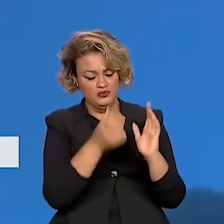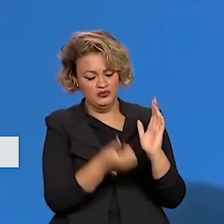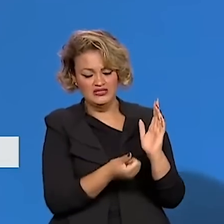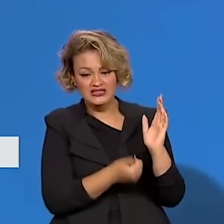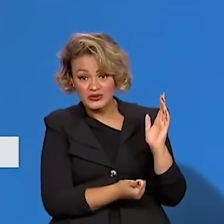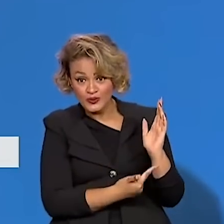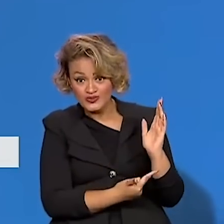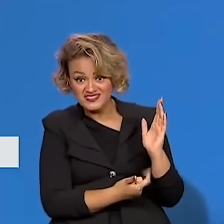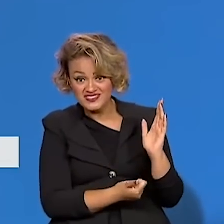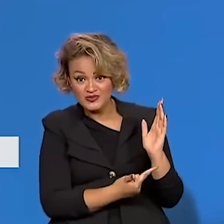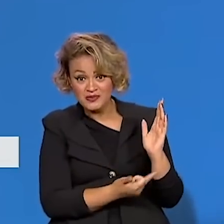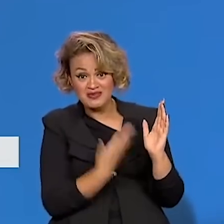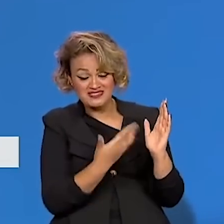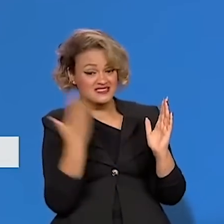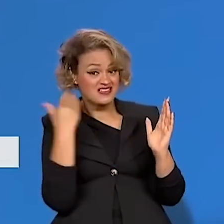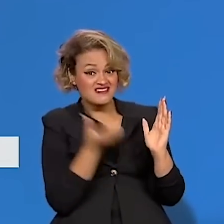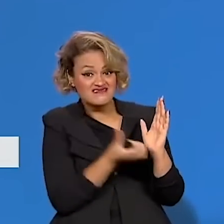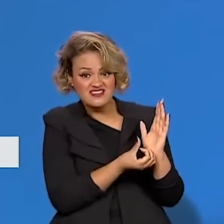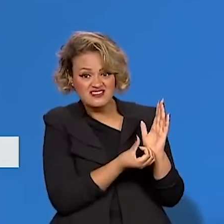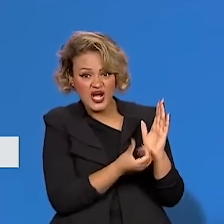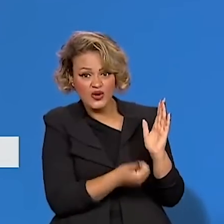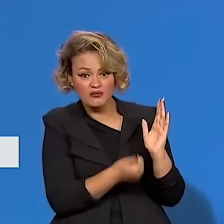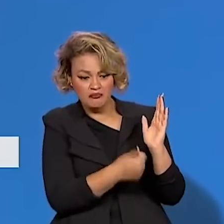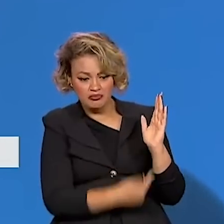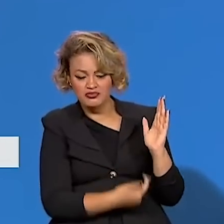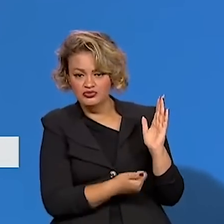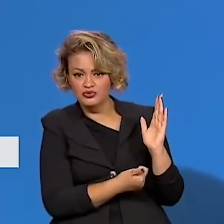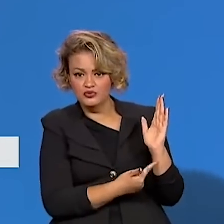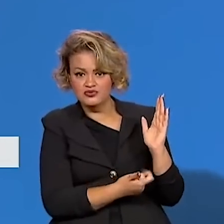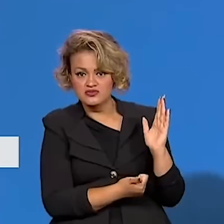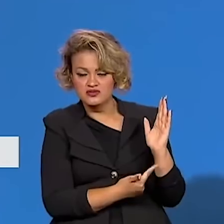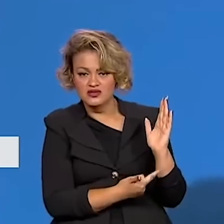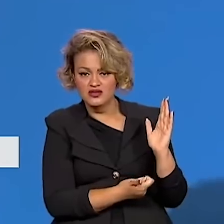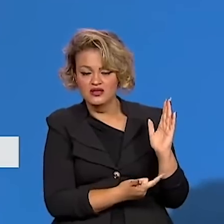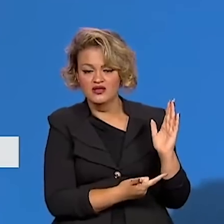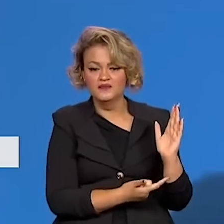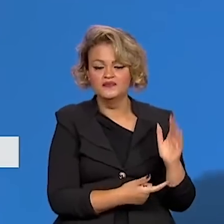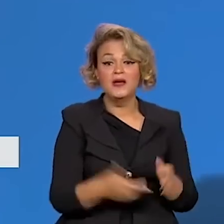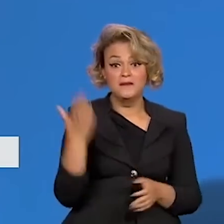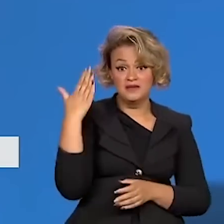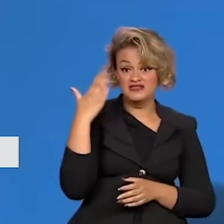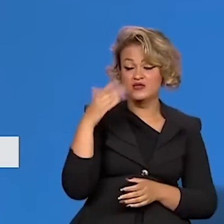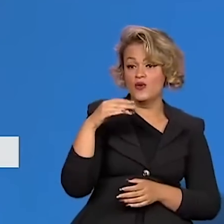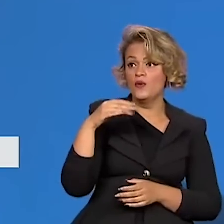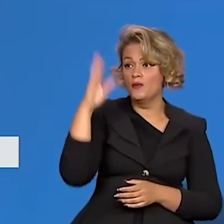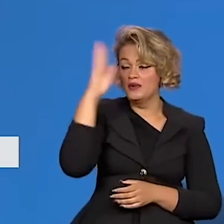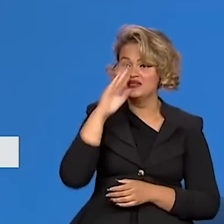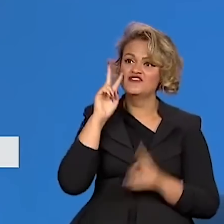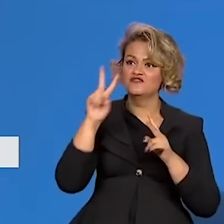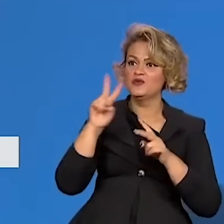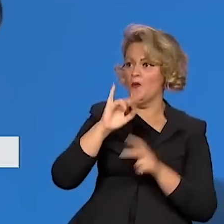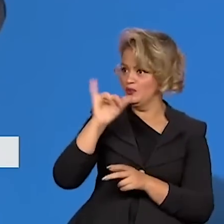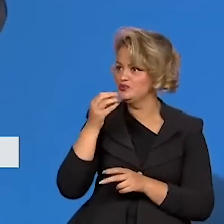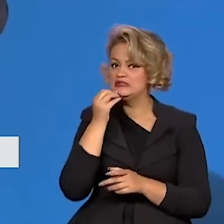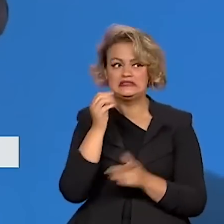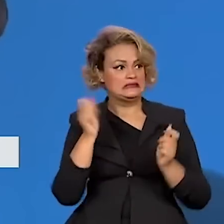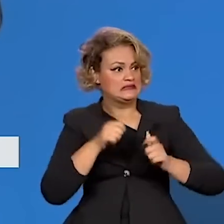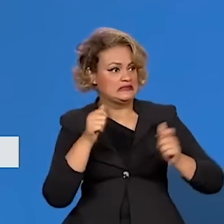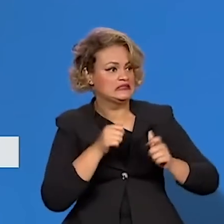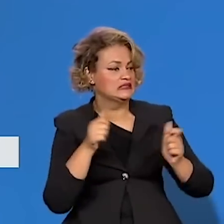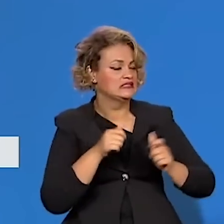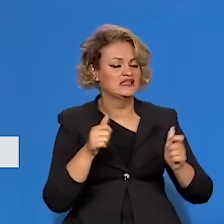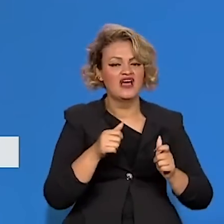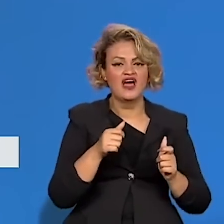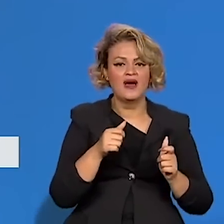é décima segunda o Brasil era o país considerado um país da oportunidade por quase todos os